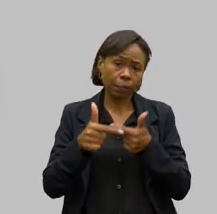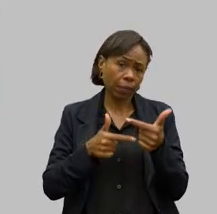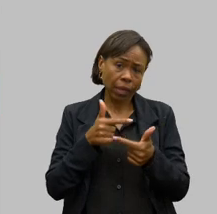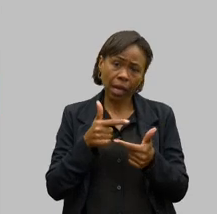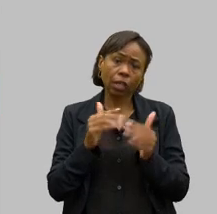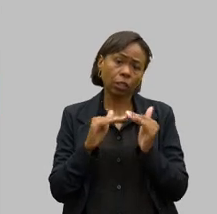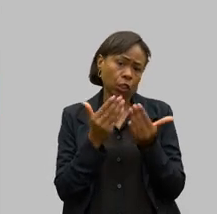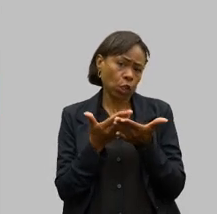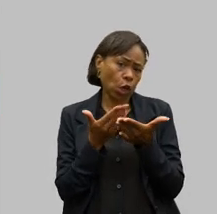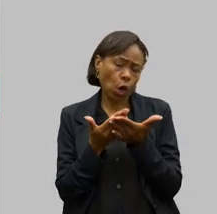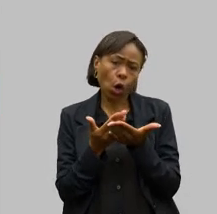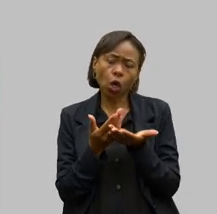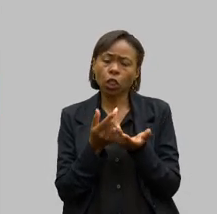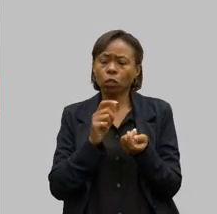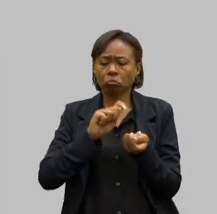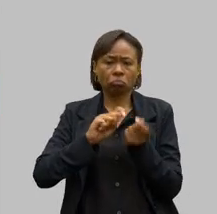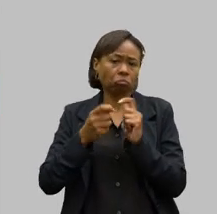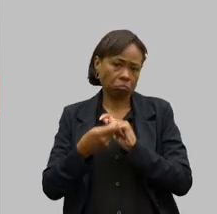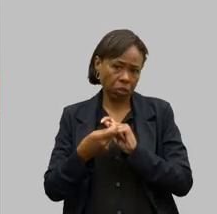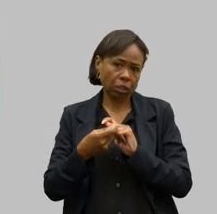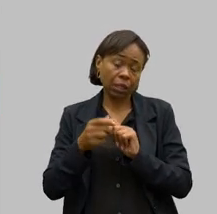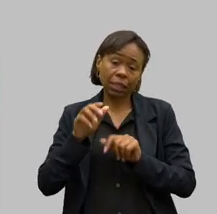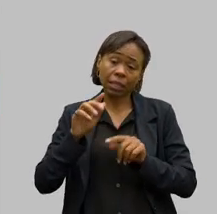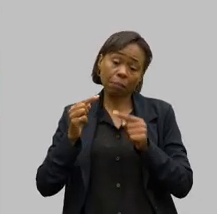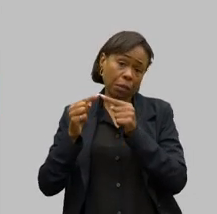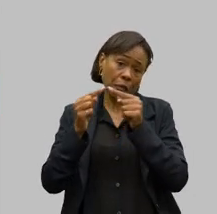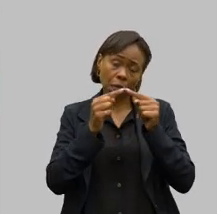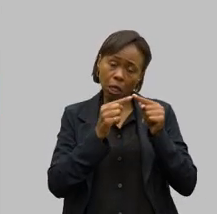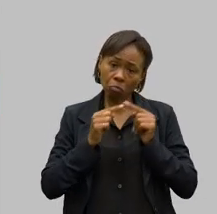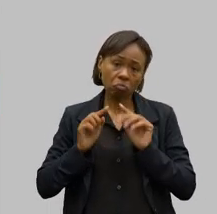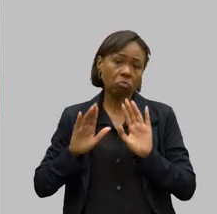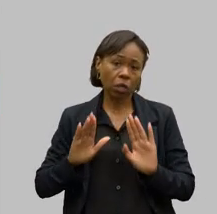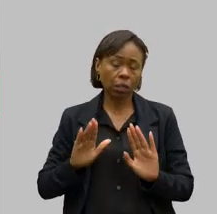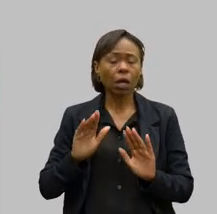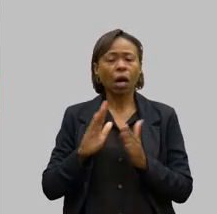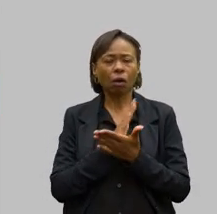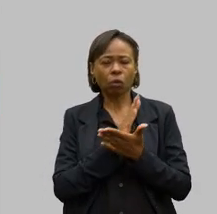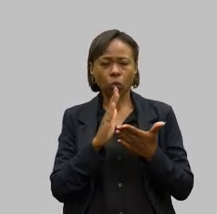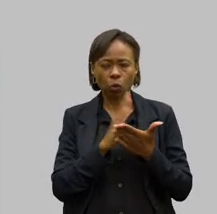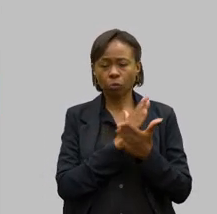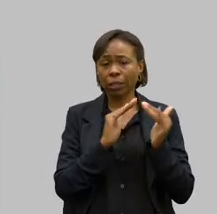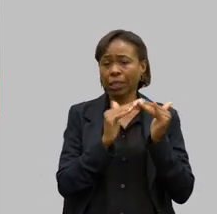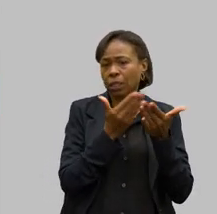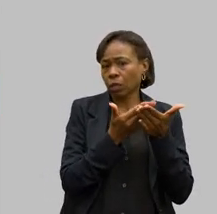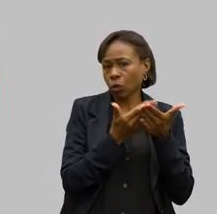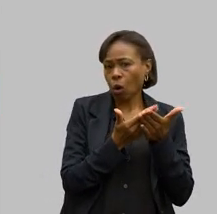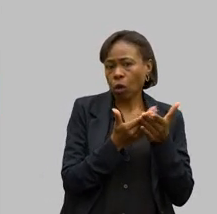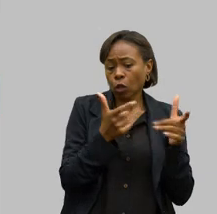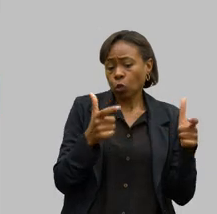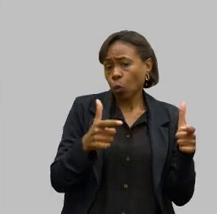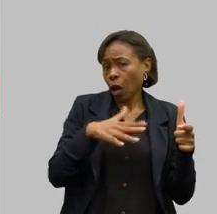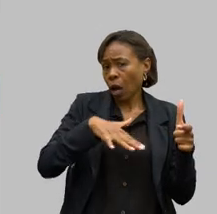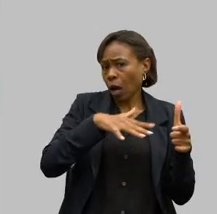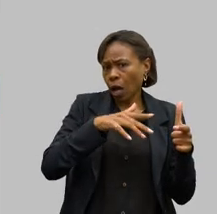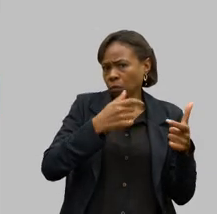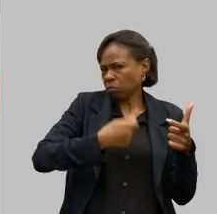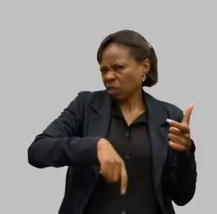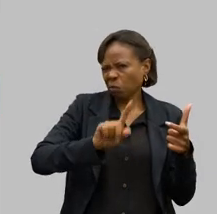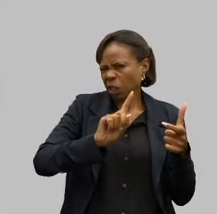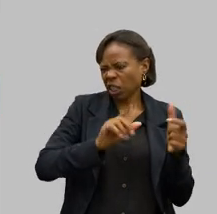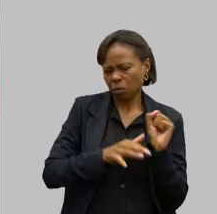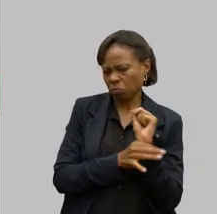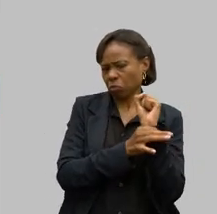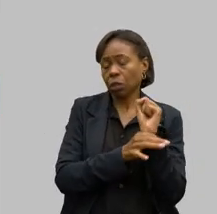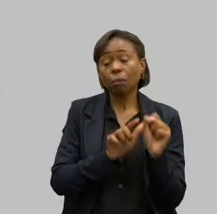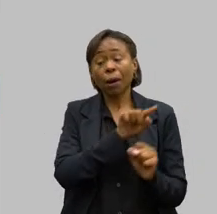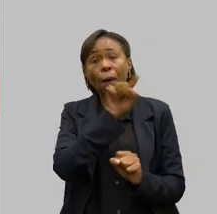de acordo com a necessidade local. Tem escola que realmente está em locais que não precisam, mas tem escola que acredita que, pelo